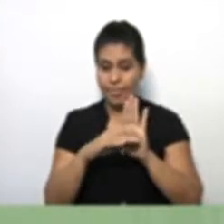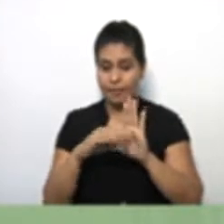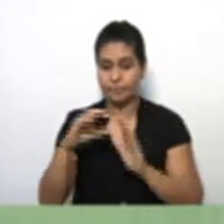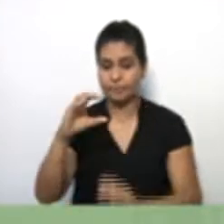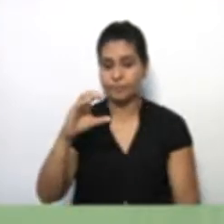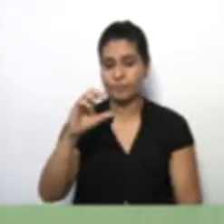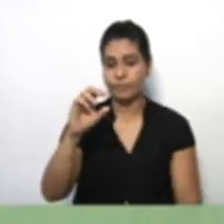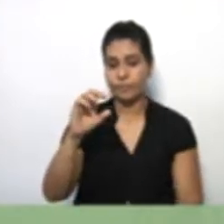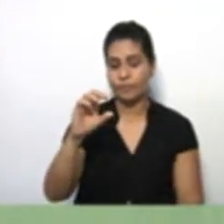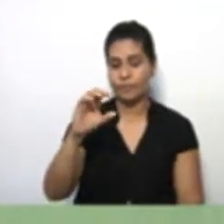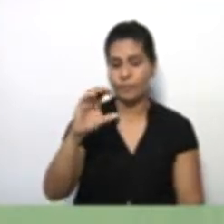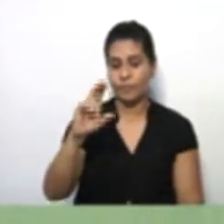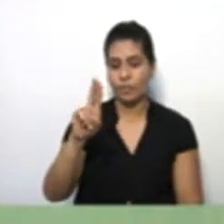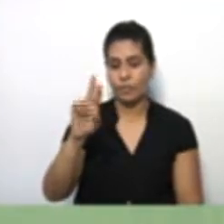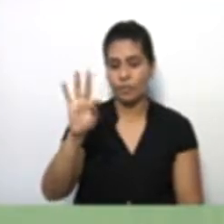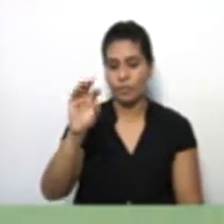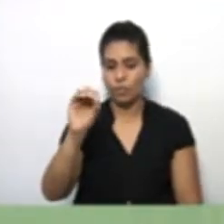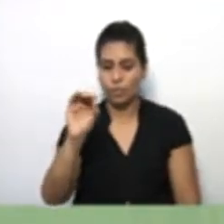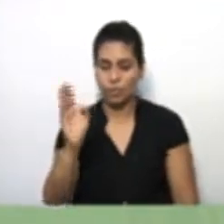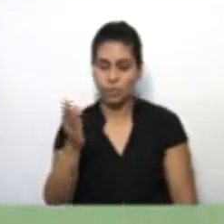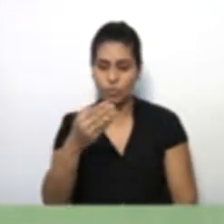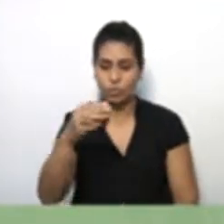Curto, médio,